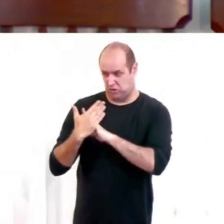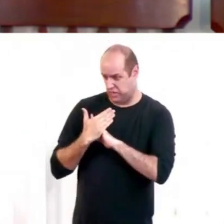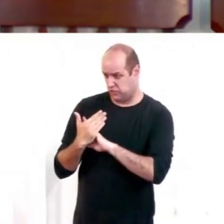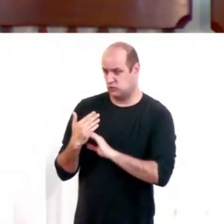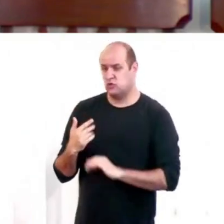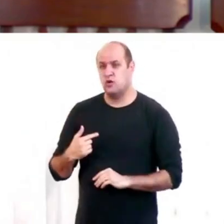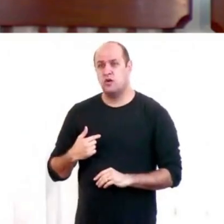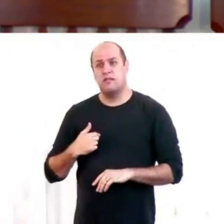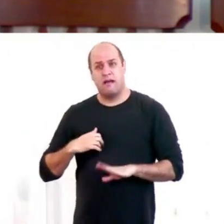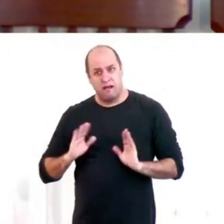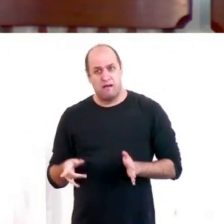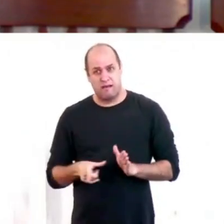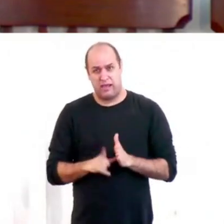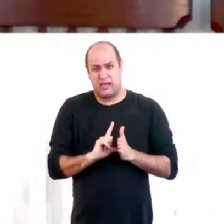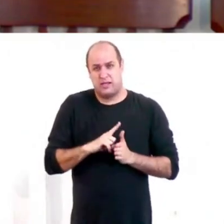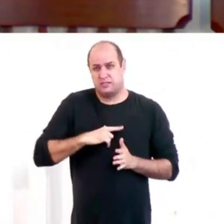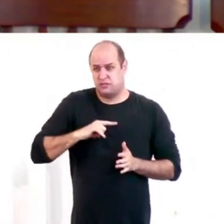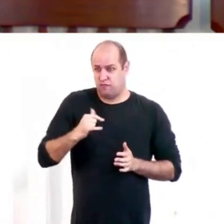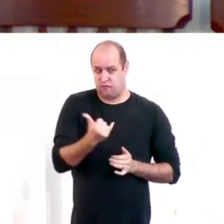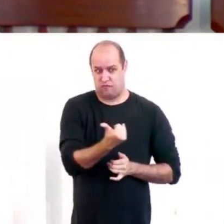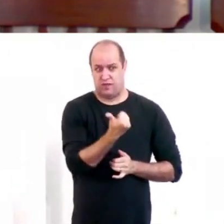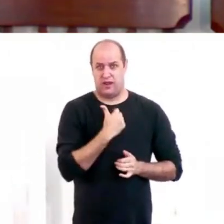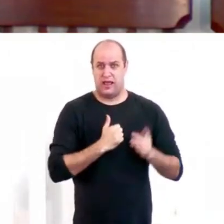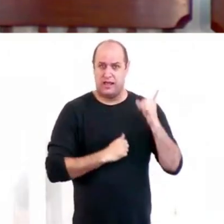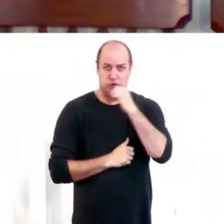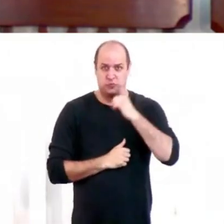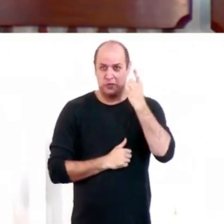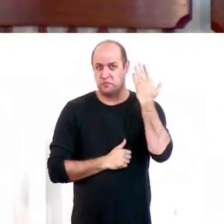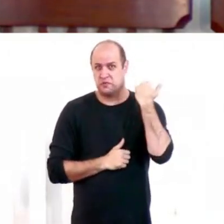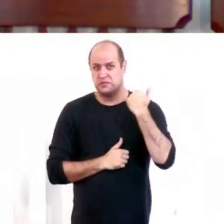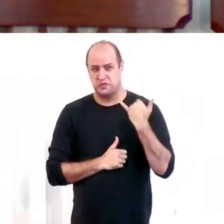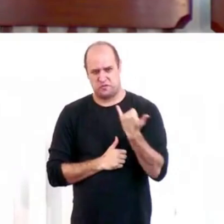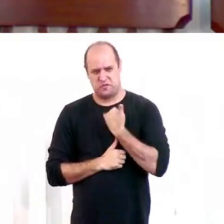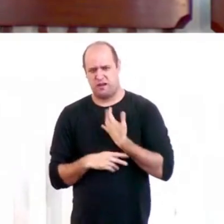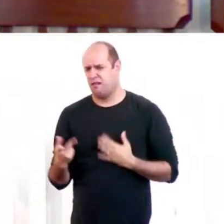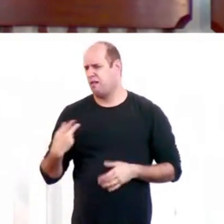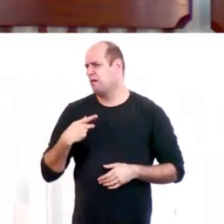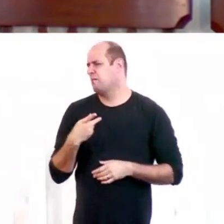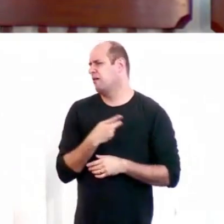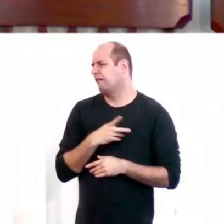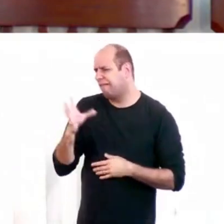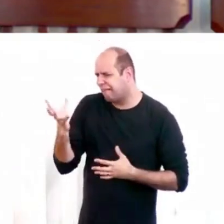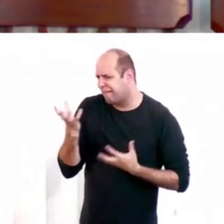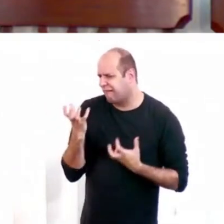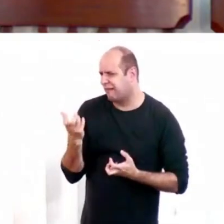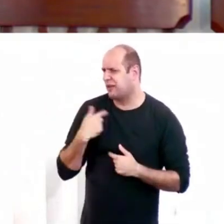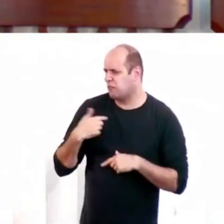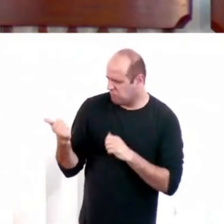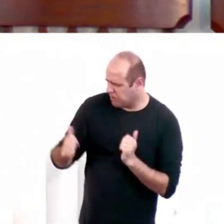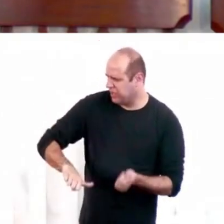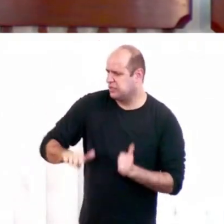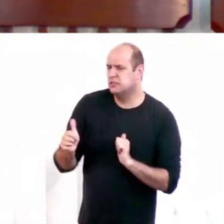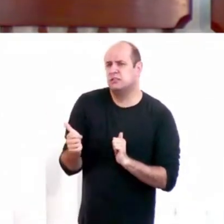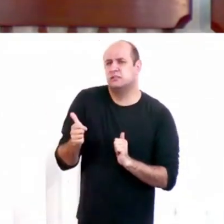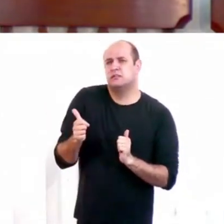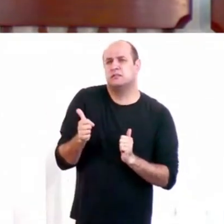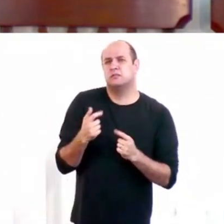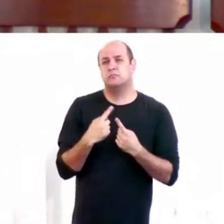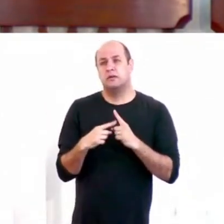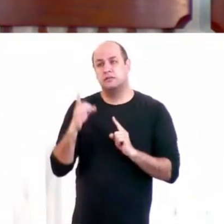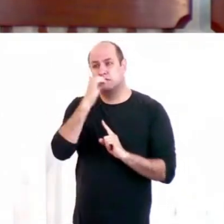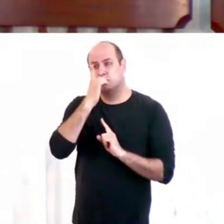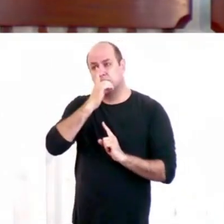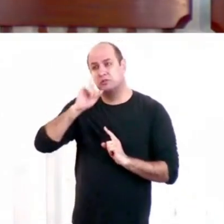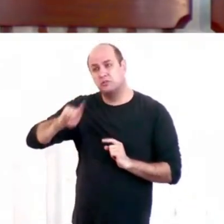para cá, ele chegou para mim no último domingo e disse, pastor, eu queria tanto que você me batizasse, mas vai ser no próximo